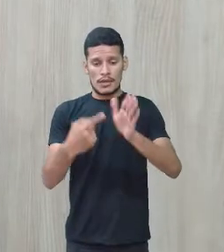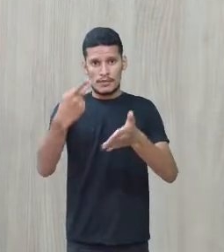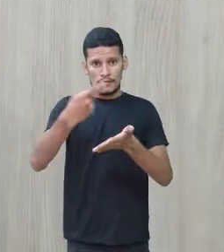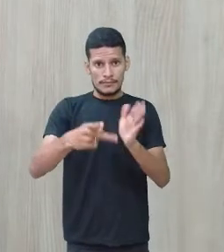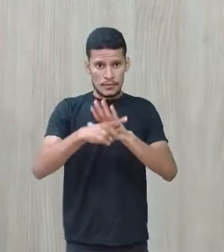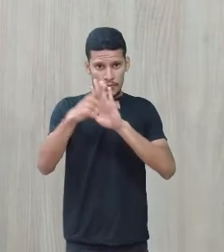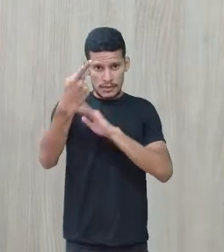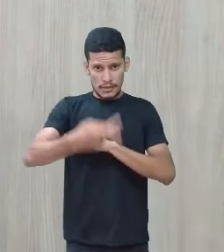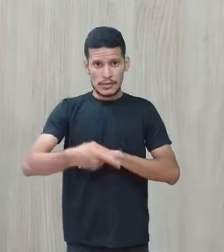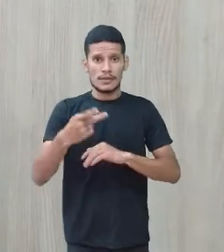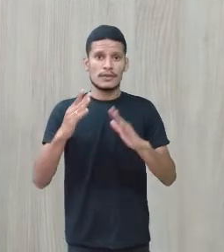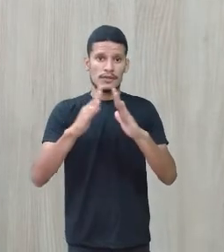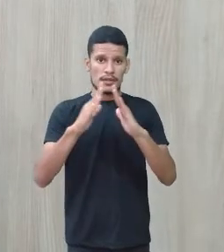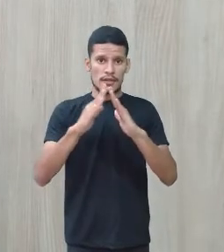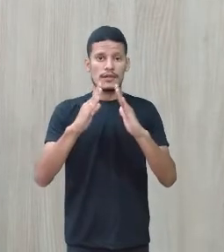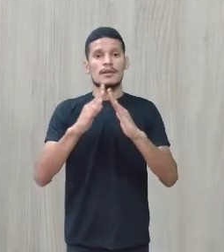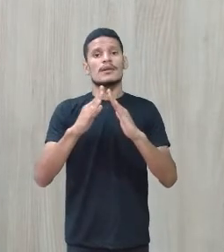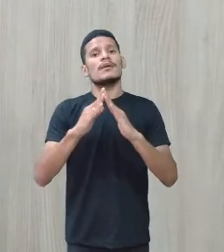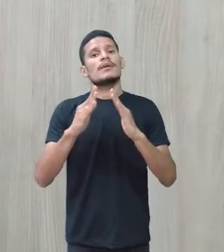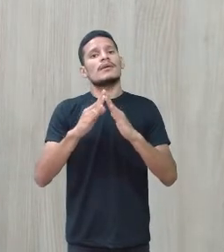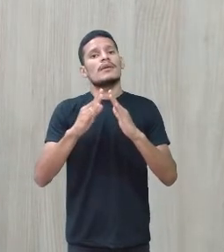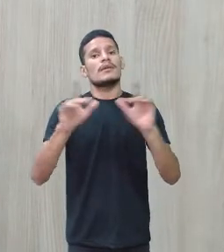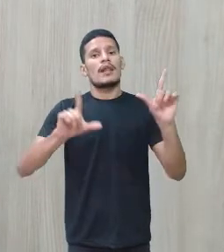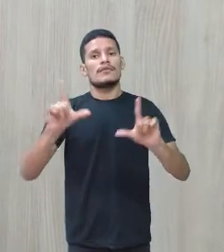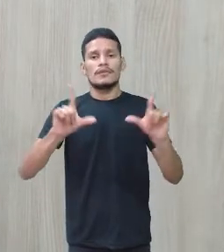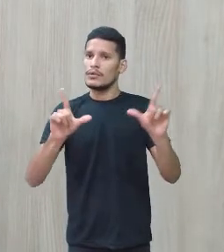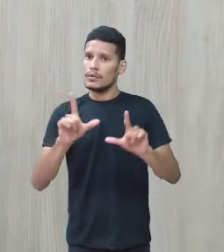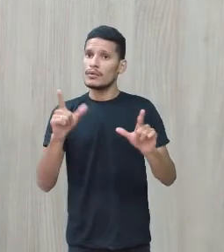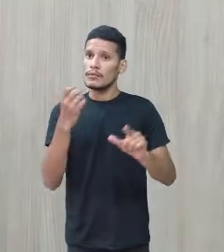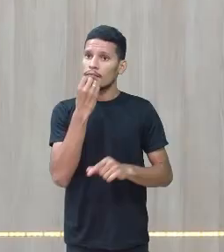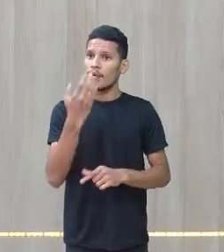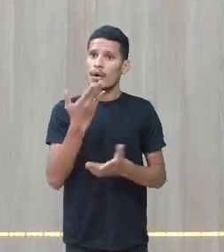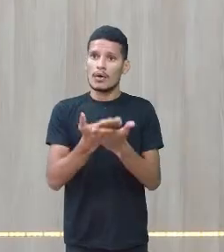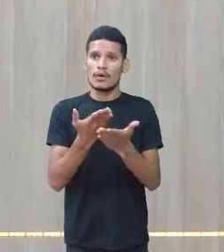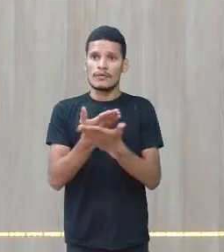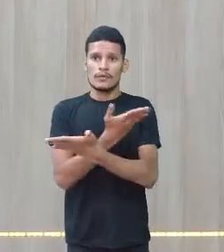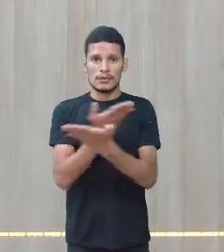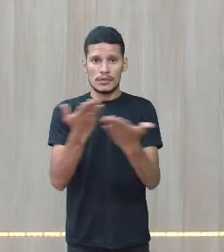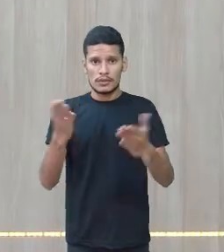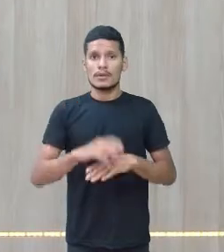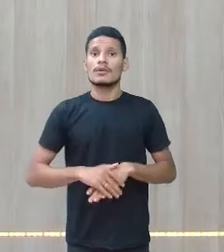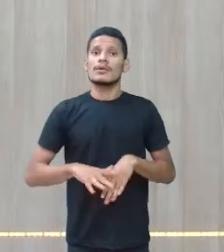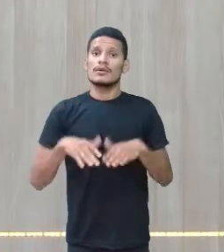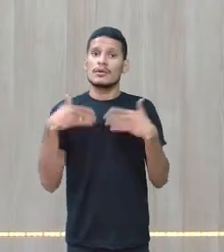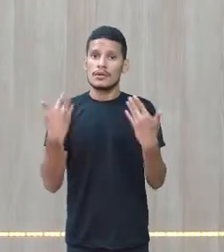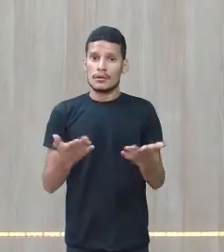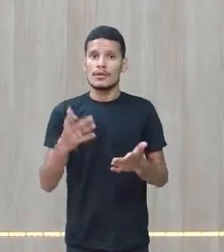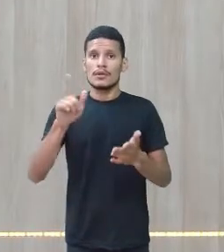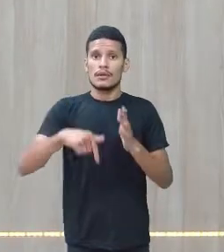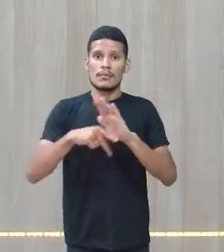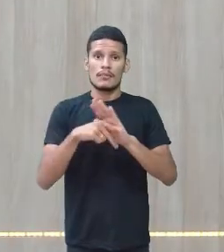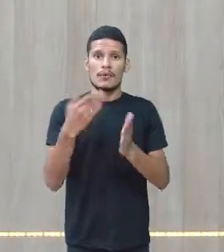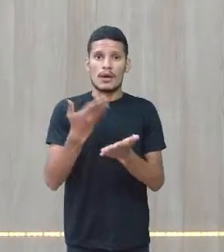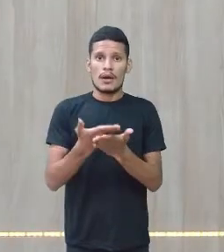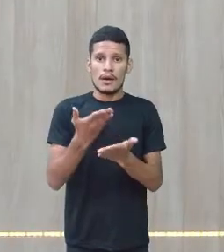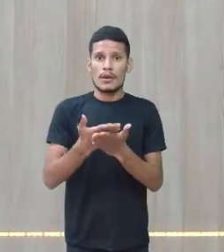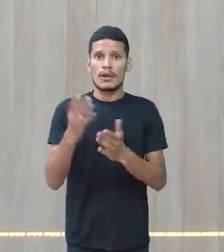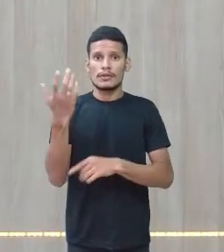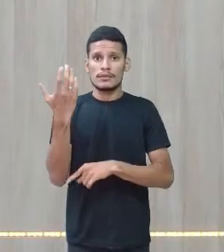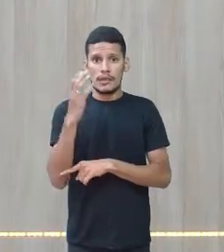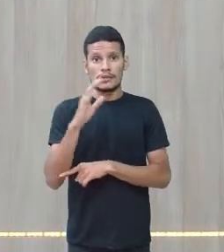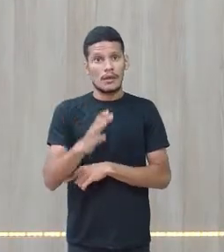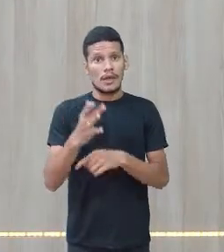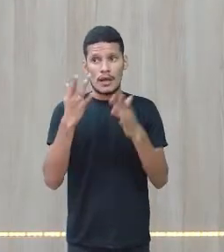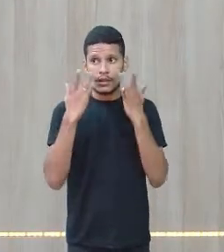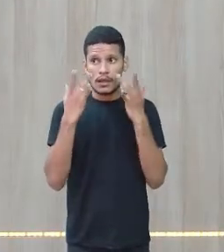Então, vamos lá, pessoal. Fiquem atentos e uma boa aula para vocês. Pois é, gente, é a aula de ciência. Obrigada aí, professora. Fique